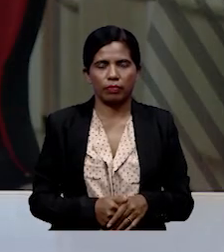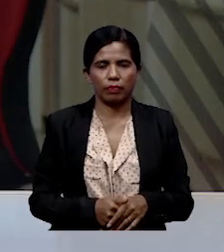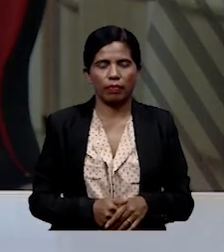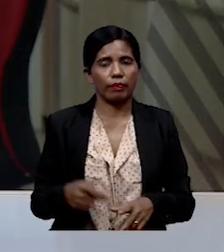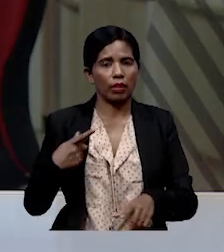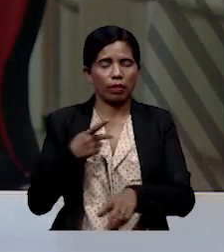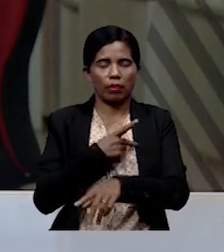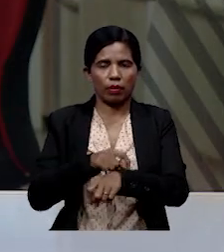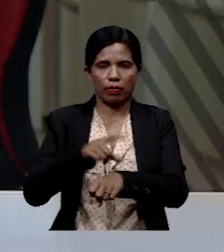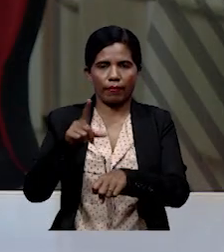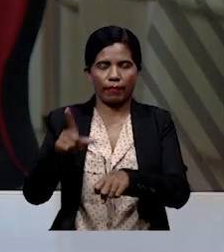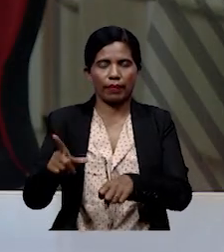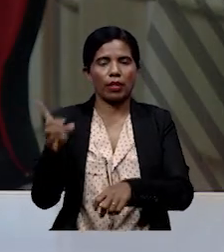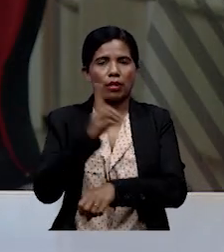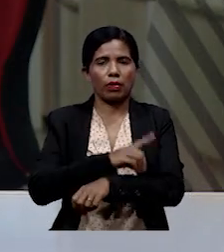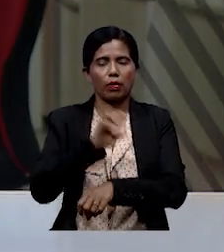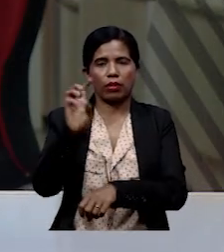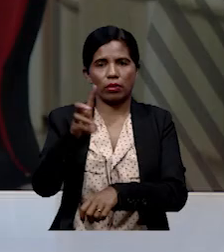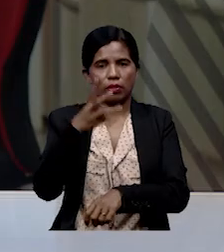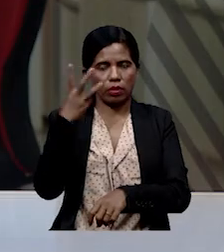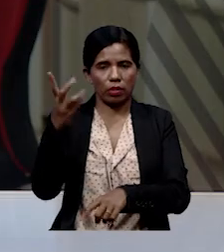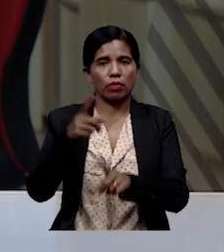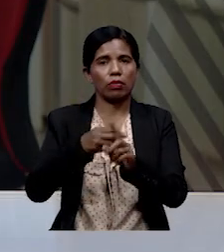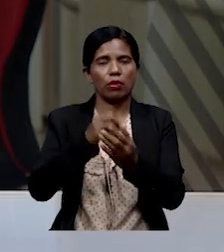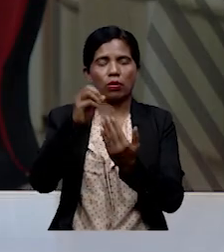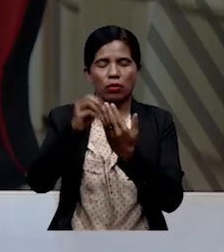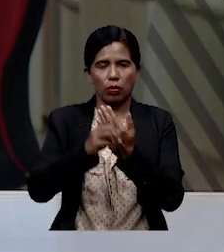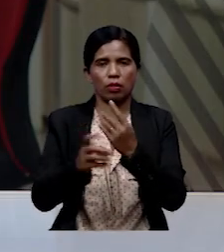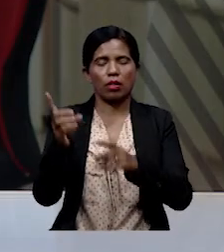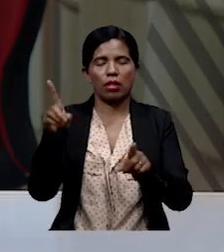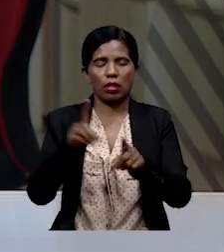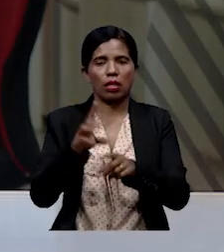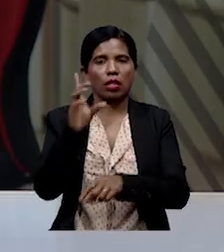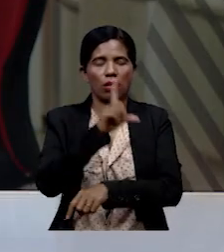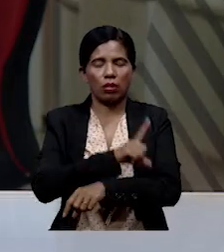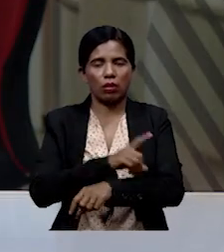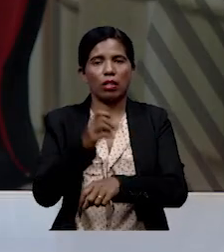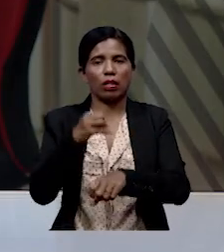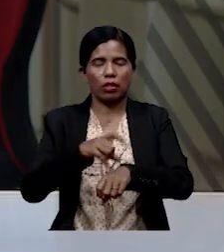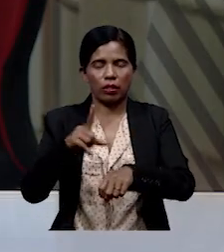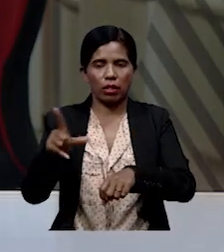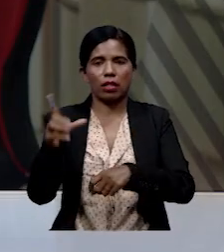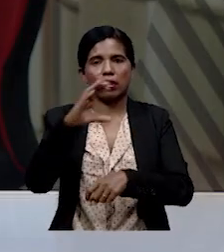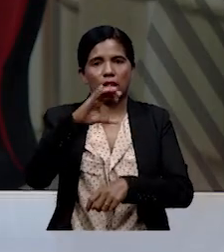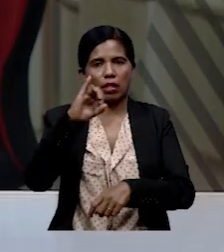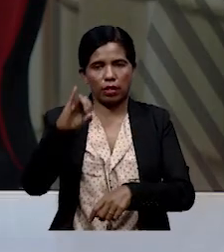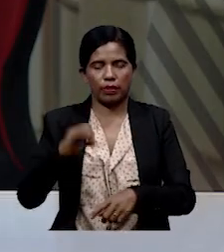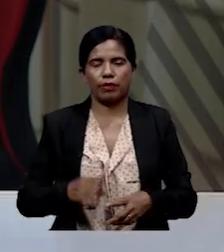Parlamento Nasional aceita lorong Sanur Racing Neng fulang Outubro nudar lorong Nasional Liberdade Imprensa ia Timor-Leste.